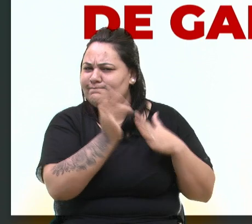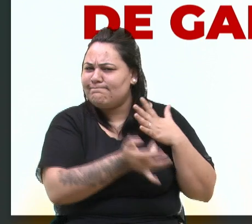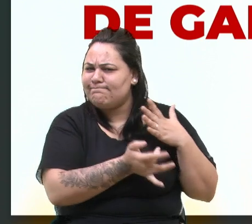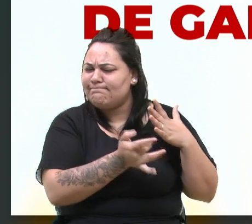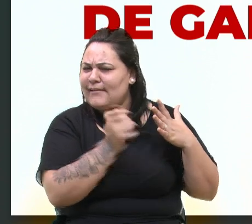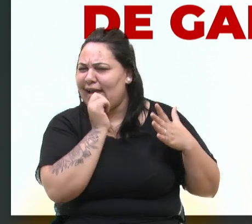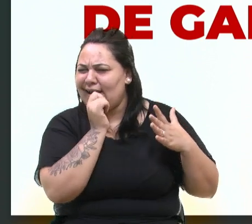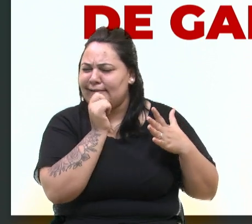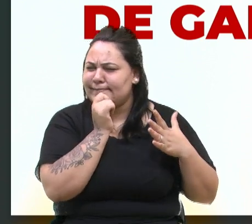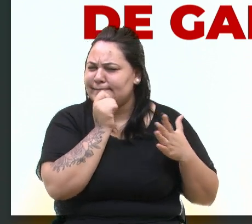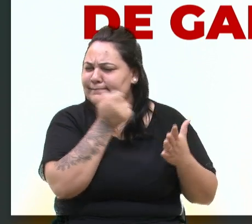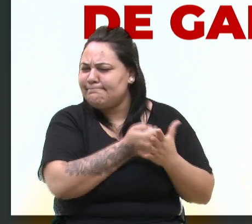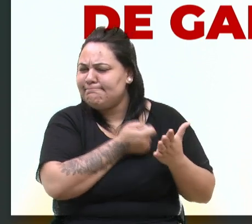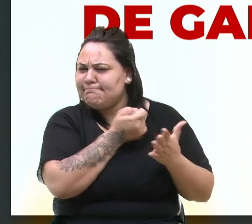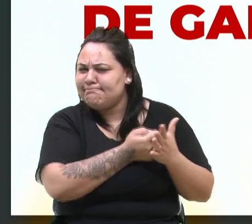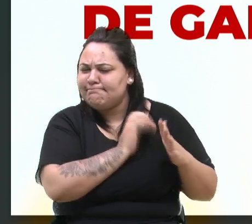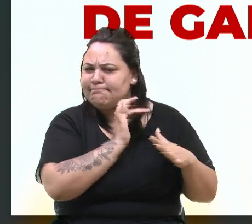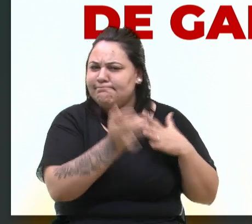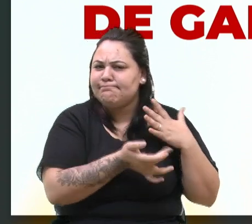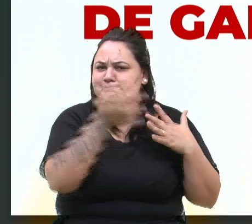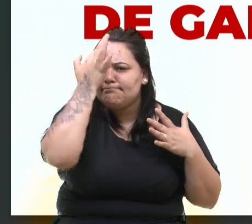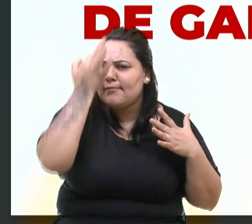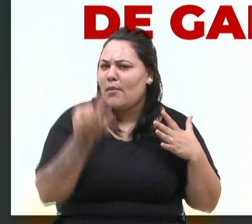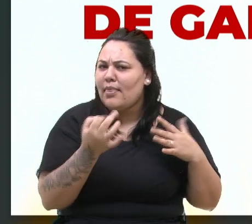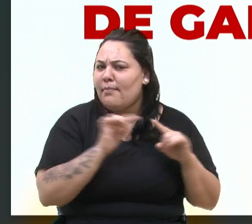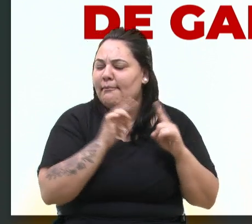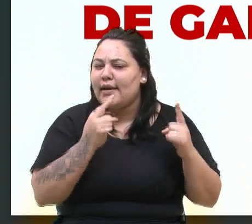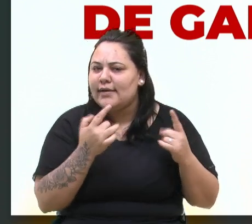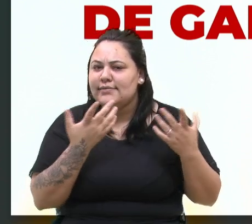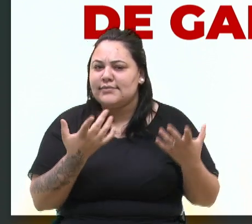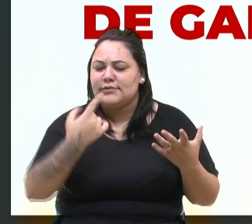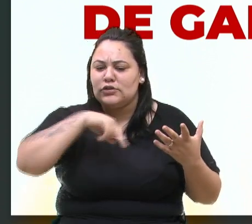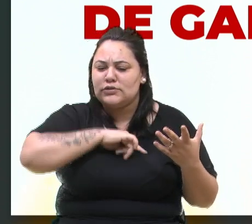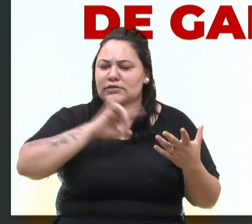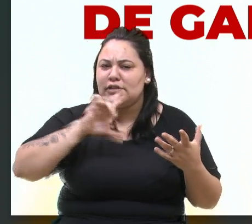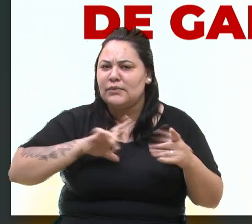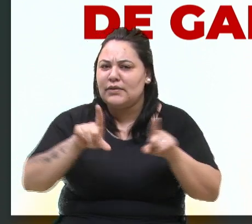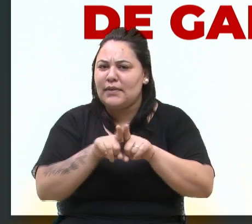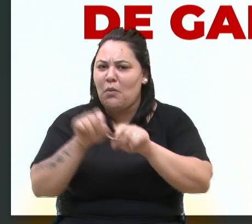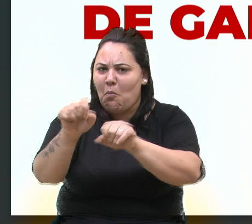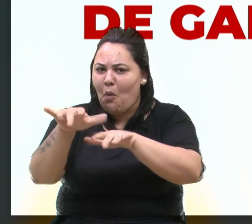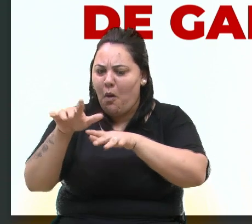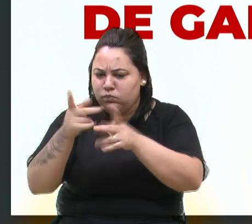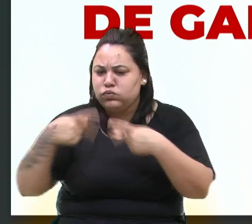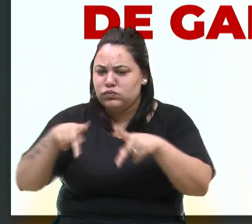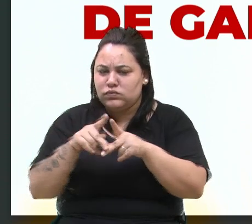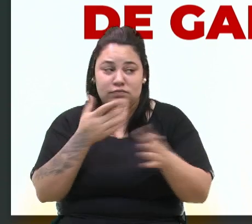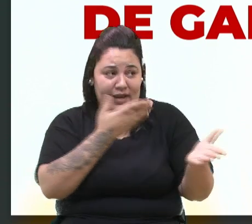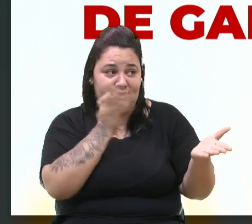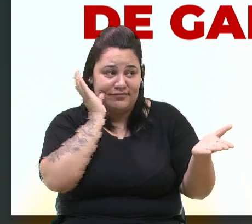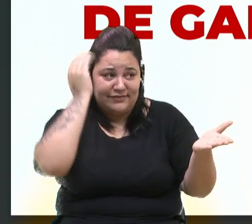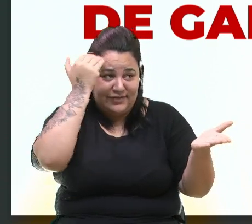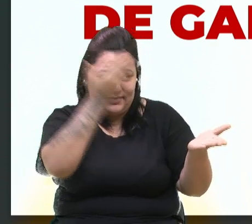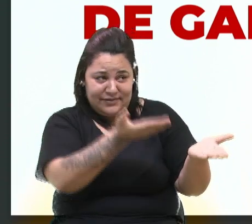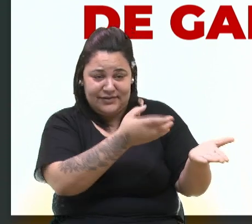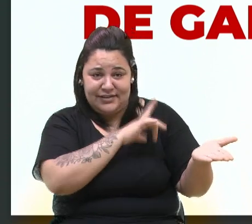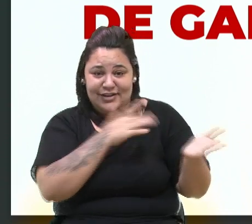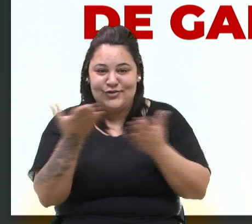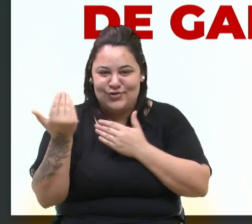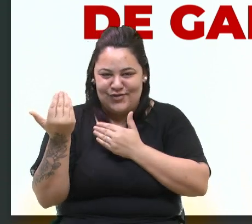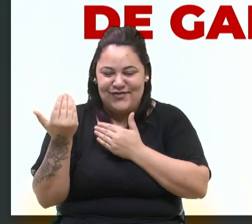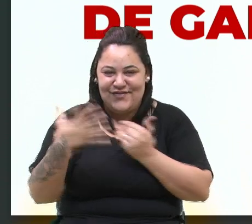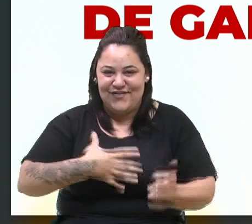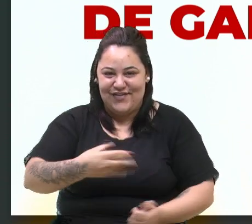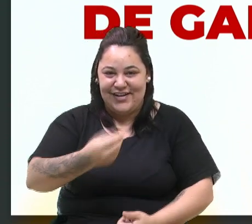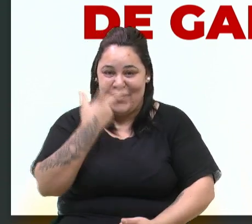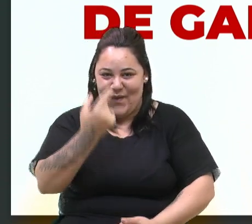entendendo as redes sociais. Mas nós temos um público, vereador Felipe, o senhor que tem um jovem filho, assim